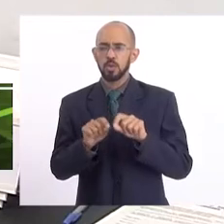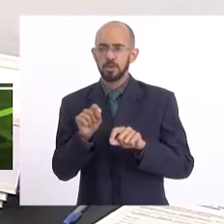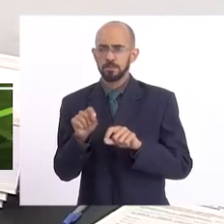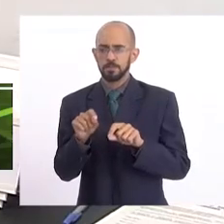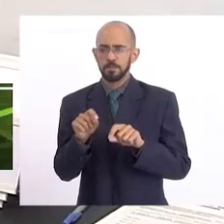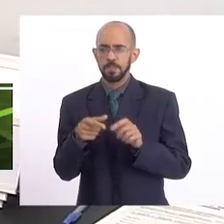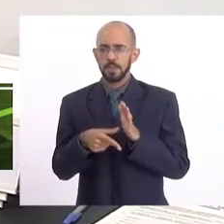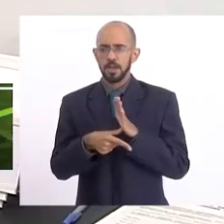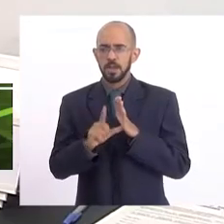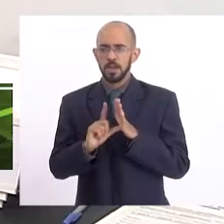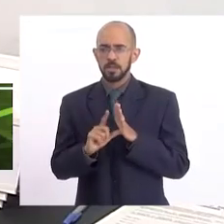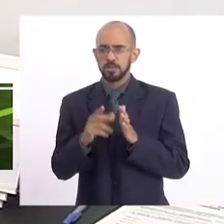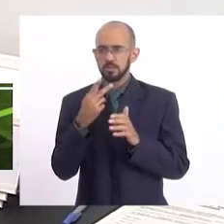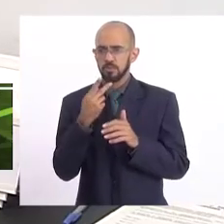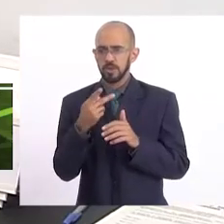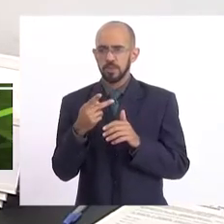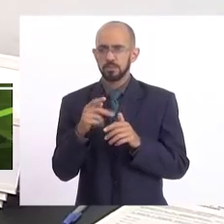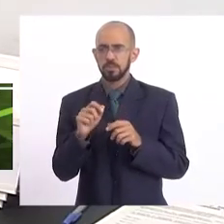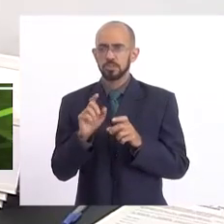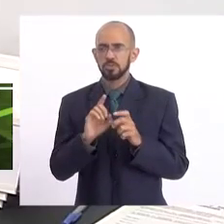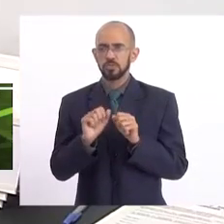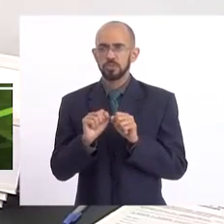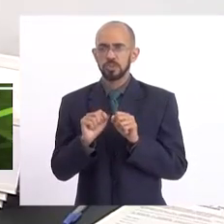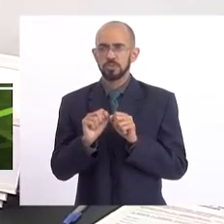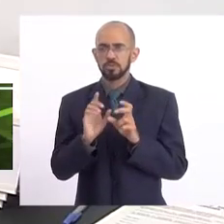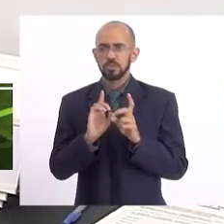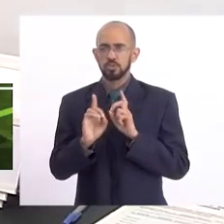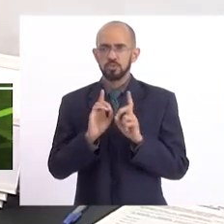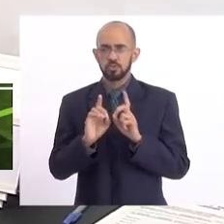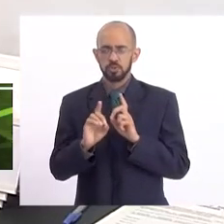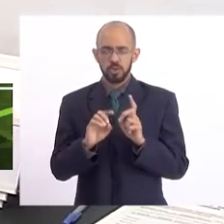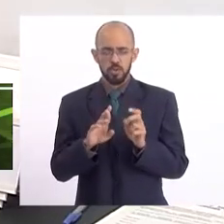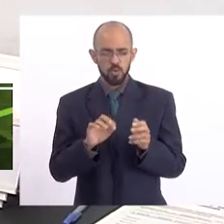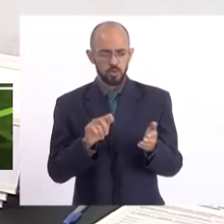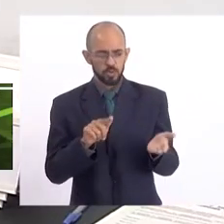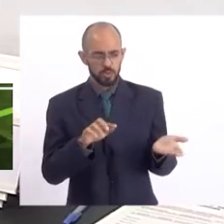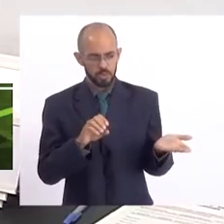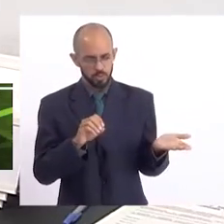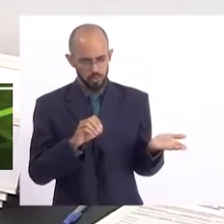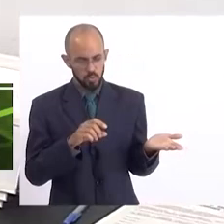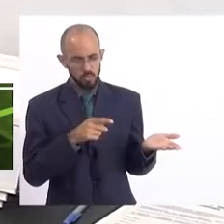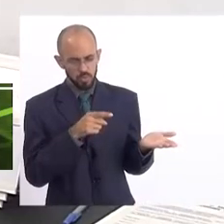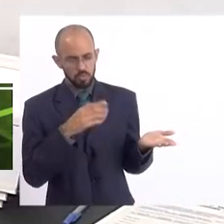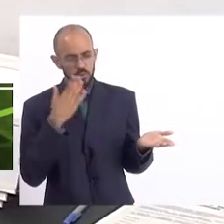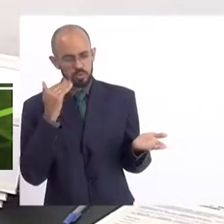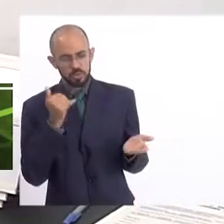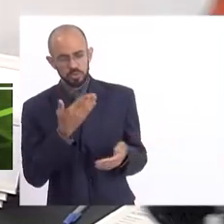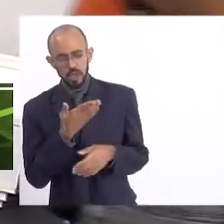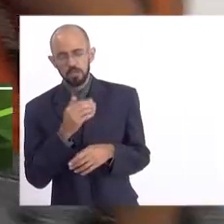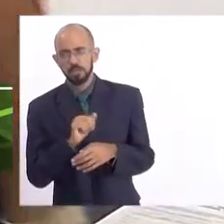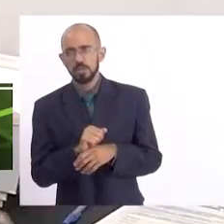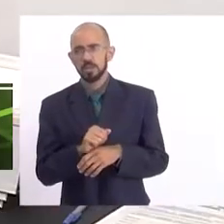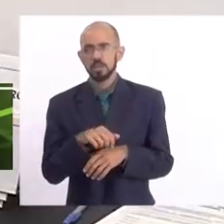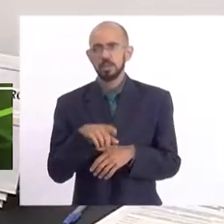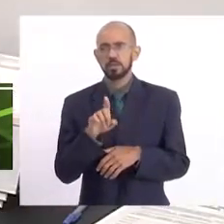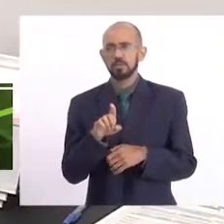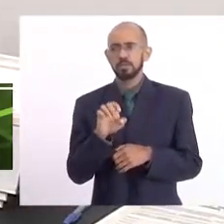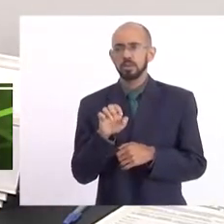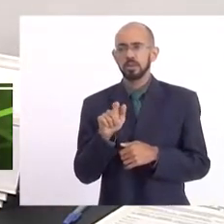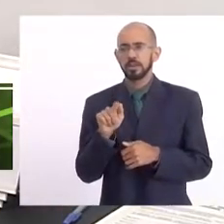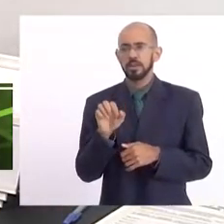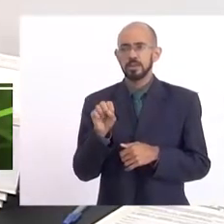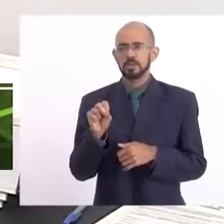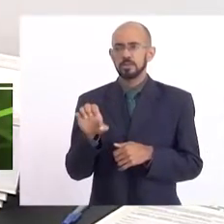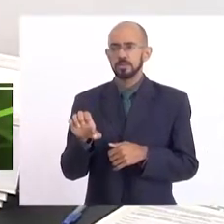antes de se falar assim, a gente fez uma discussão aqui muito grande, deputado Rodrigo, o senhor foi um grande entusiasta disso, de o Degasi compor